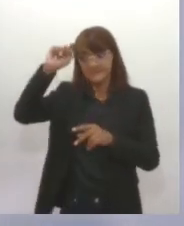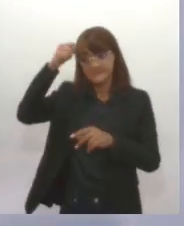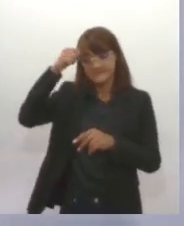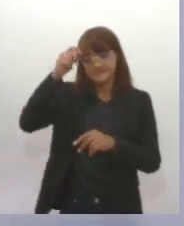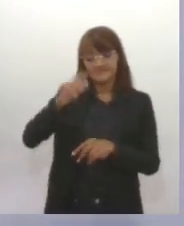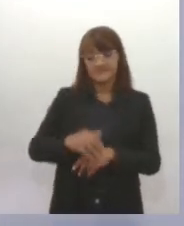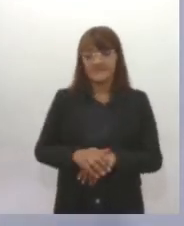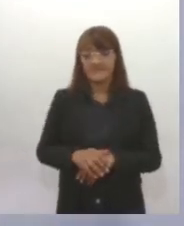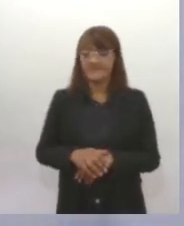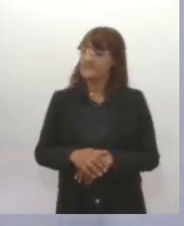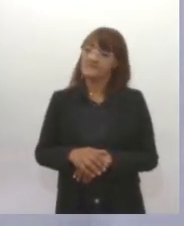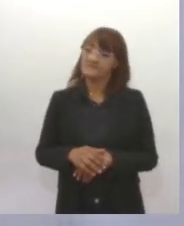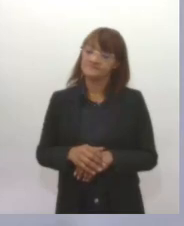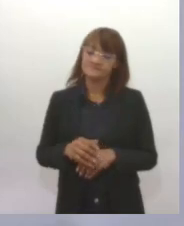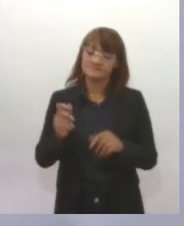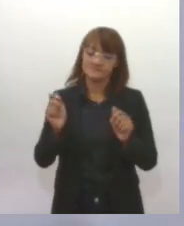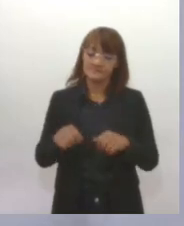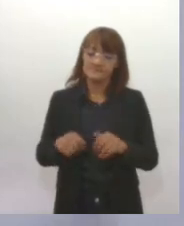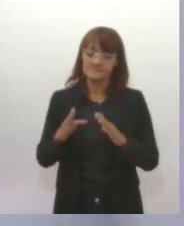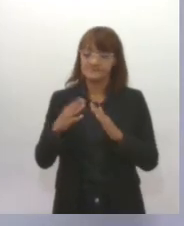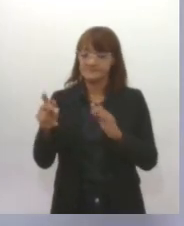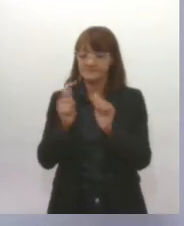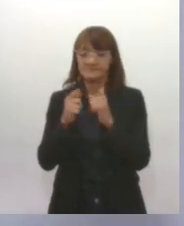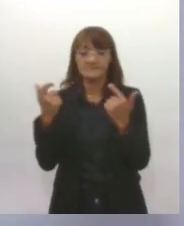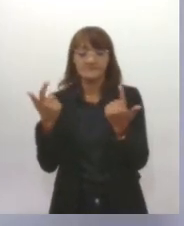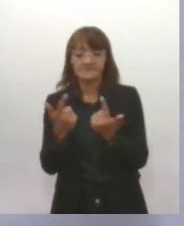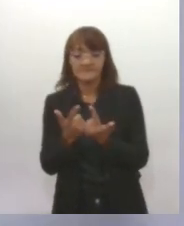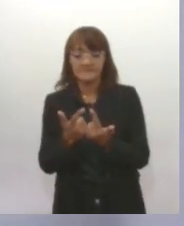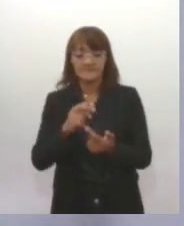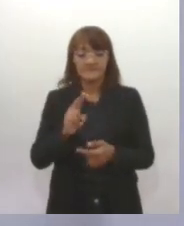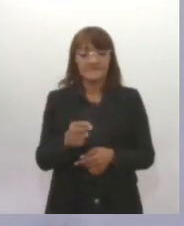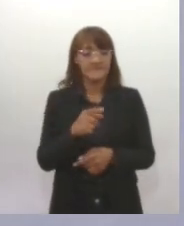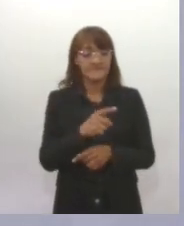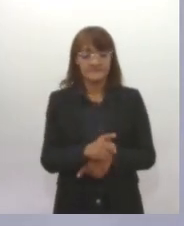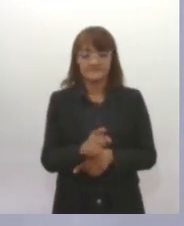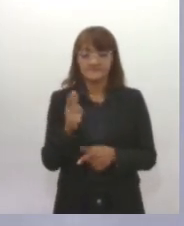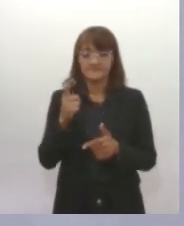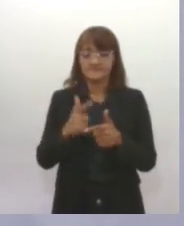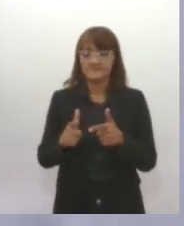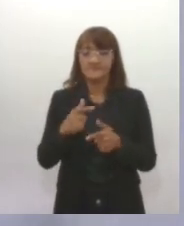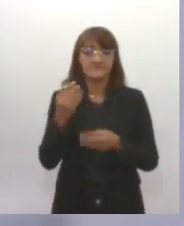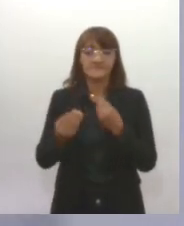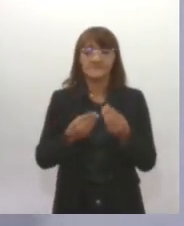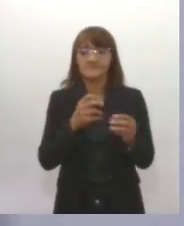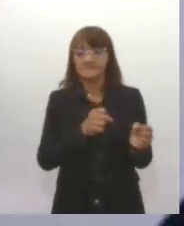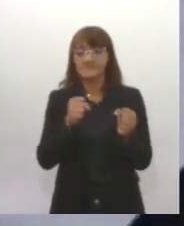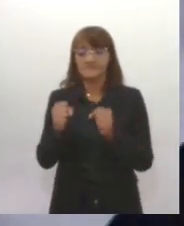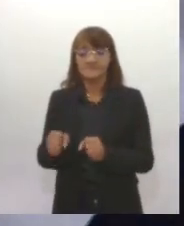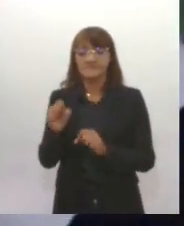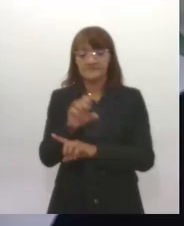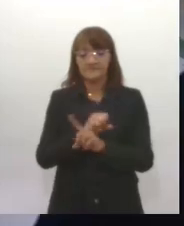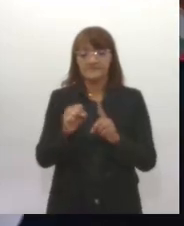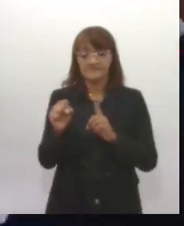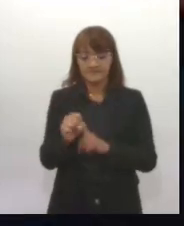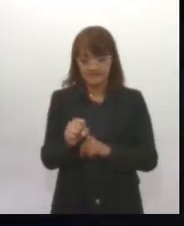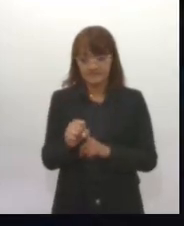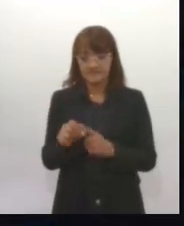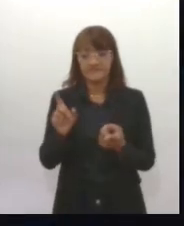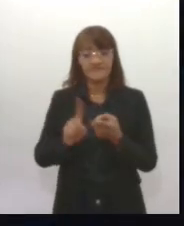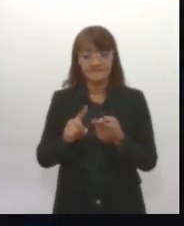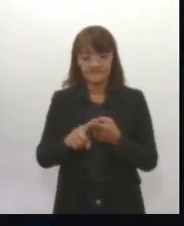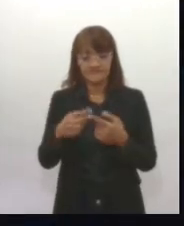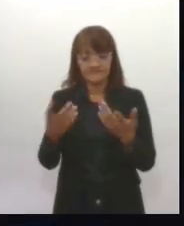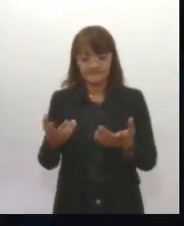casas legislativas, seja em situação de poder na nossa sociedade, como também de acesso a uma educação